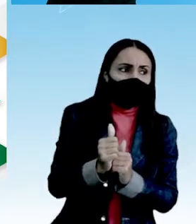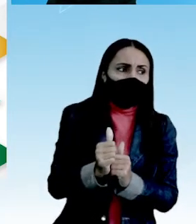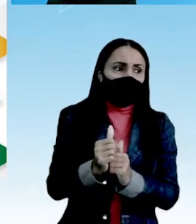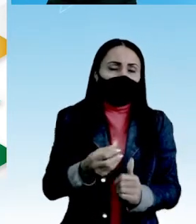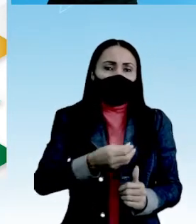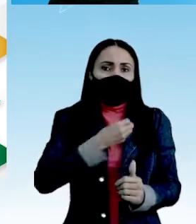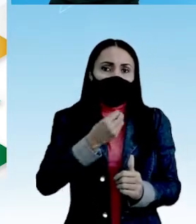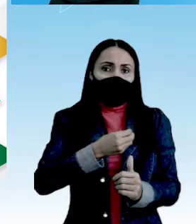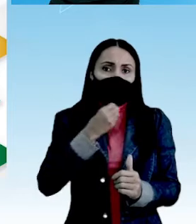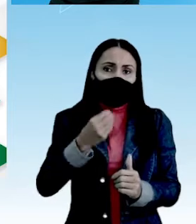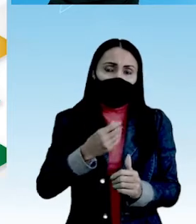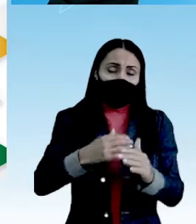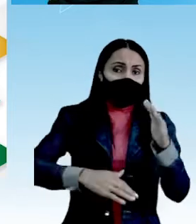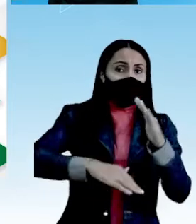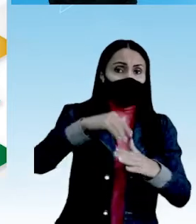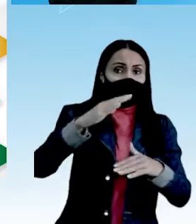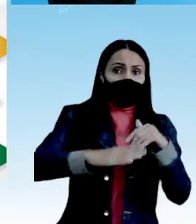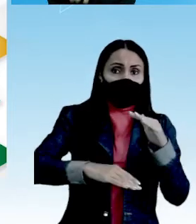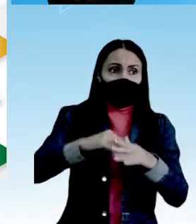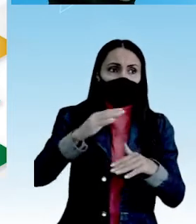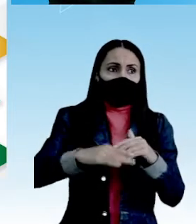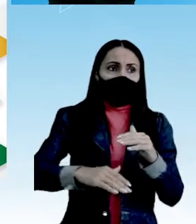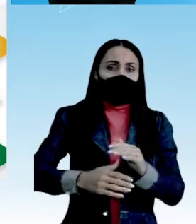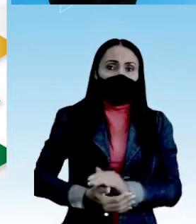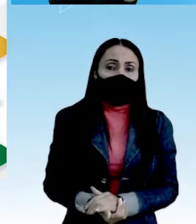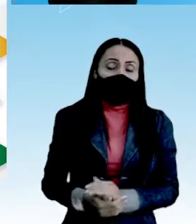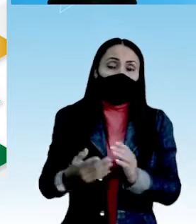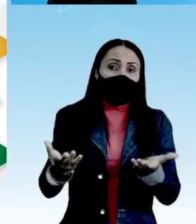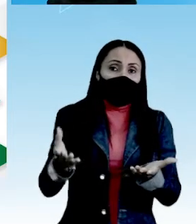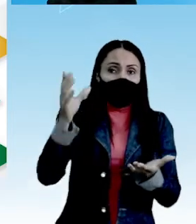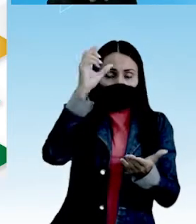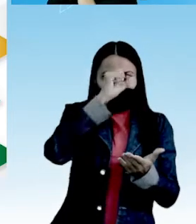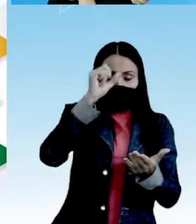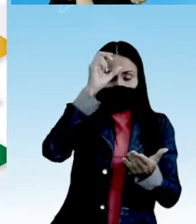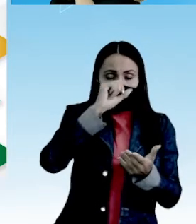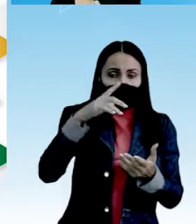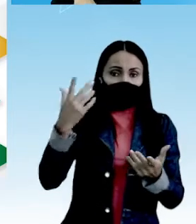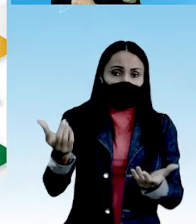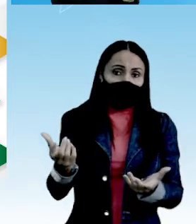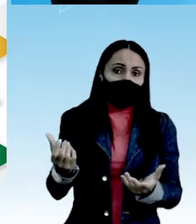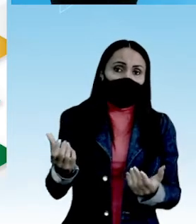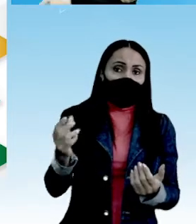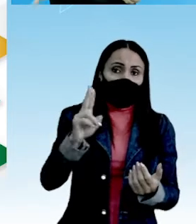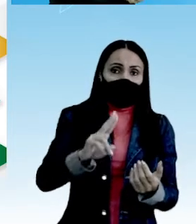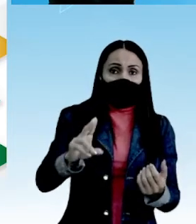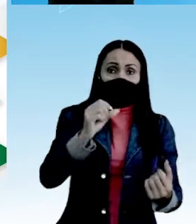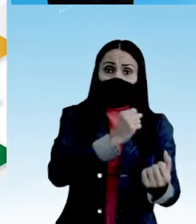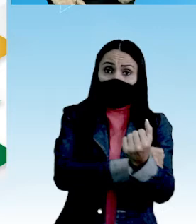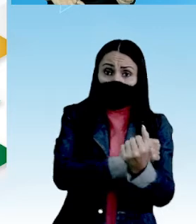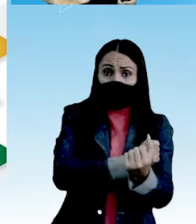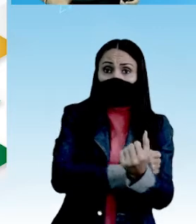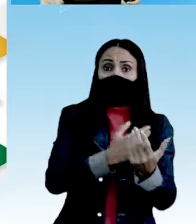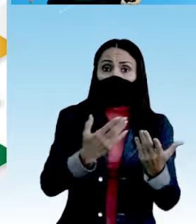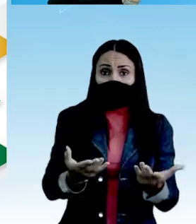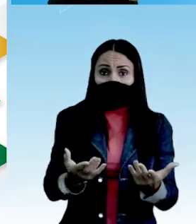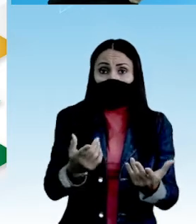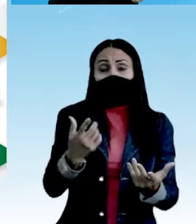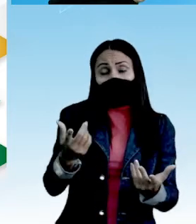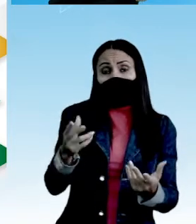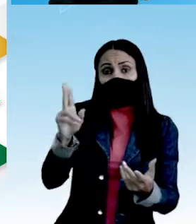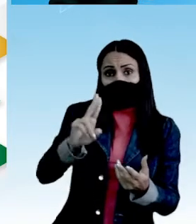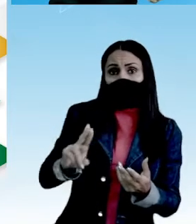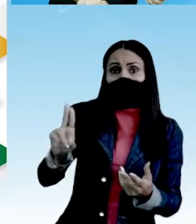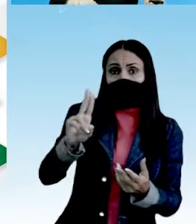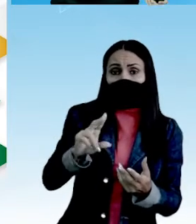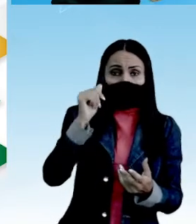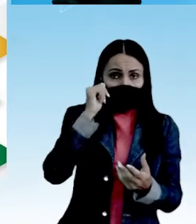enfim, onde ela convivia, e a prenderam por consumo de drogas, na época que infelizmente ela consumia, mas a questão nunca